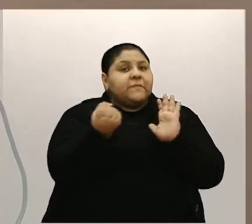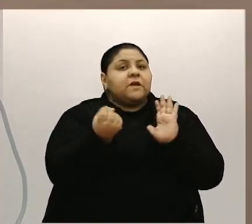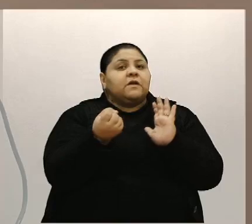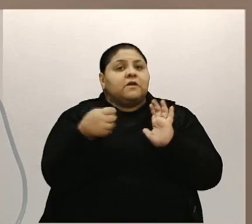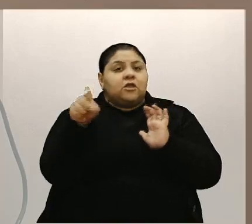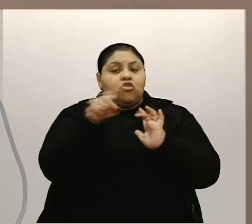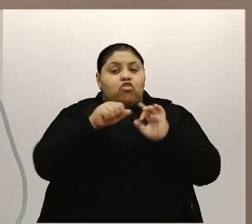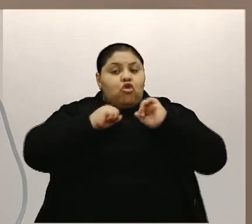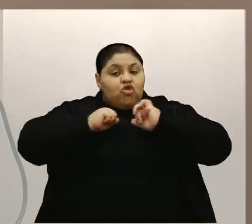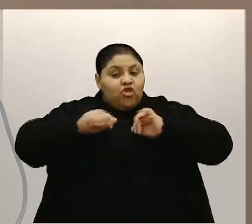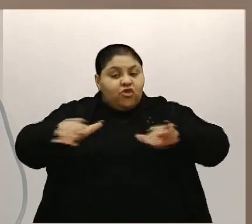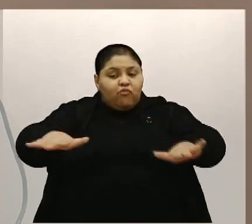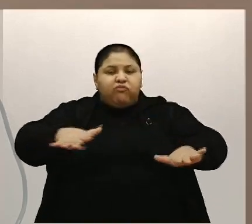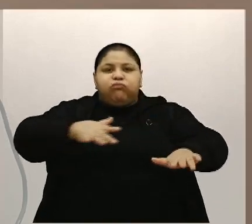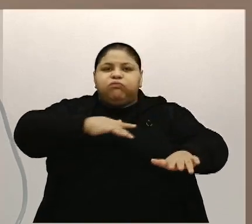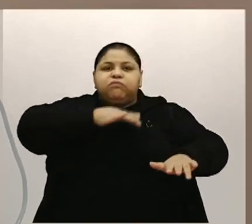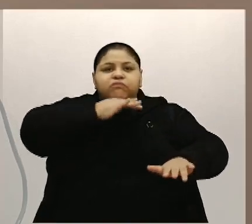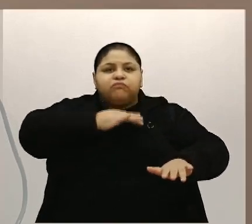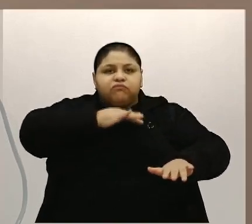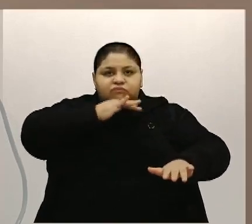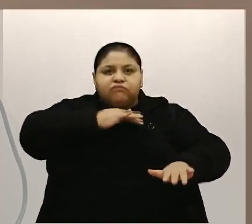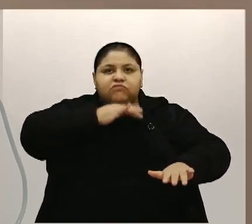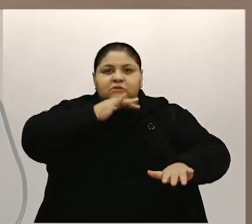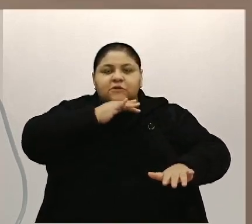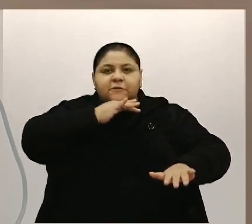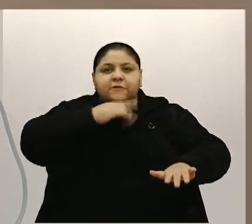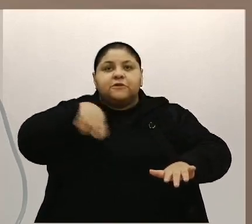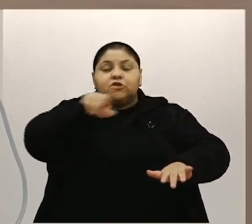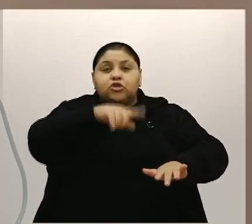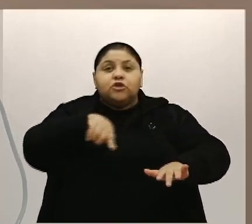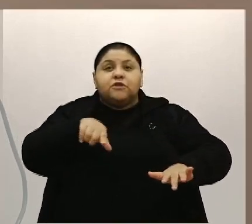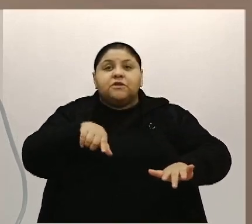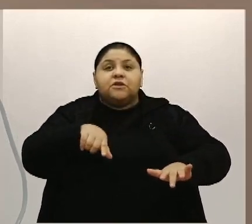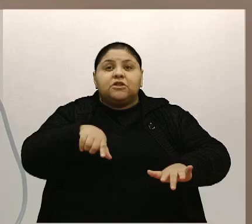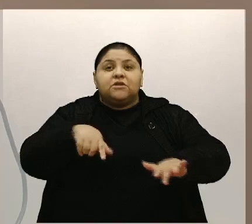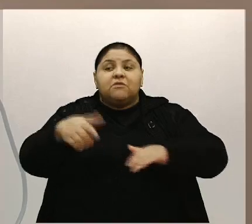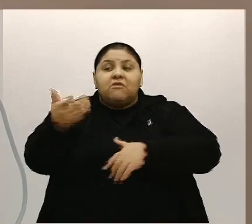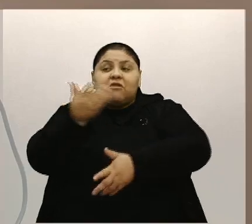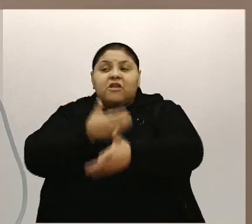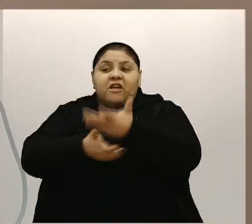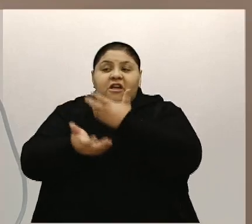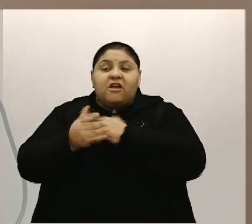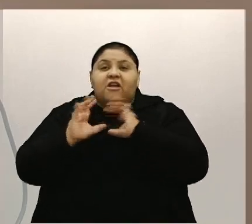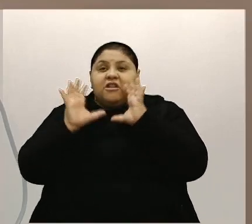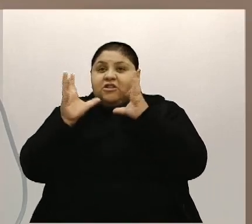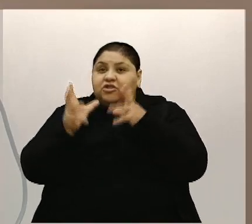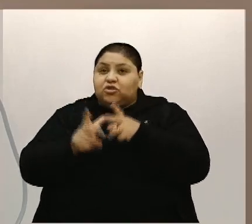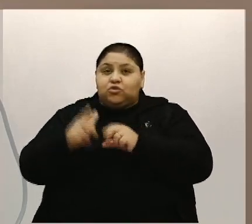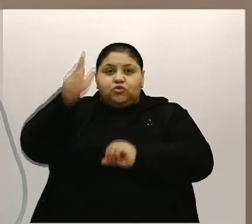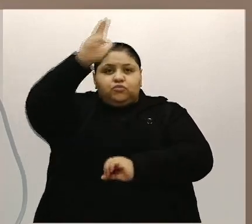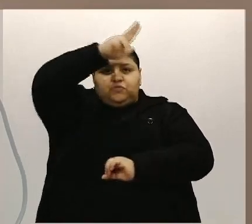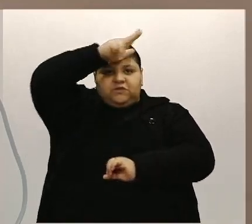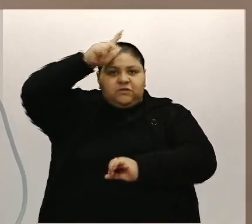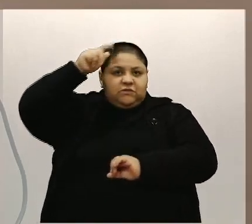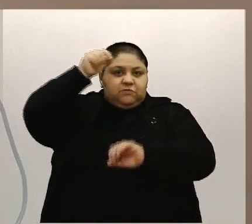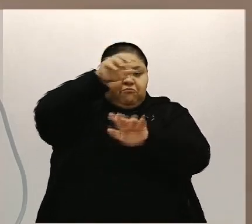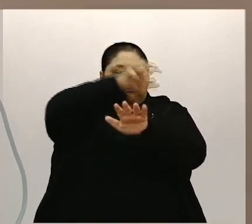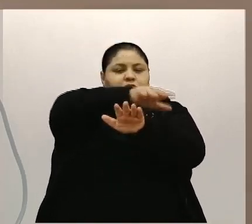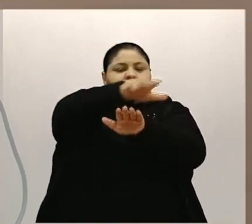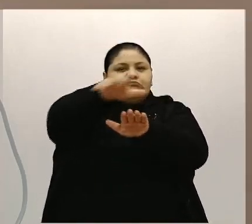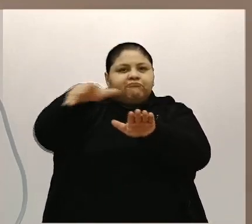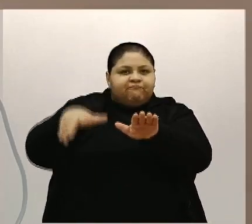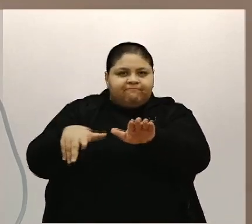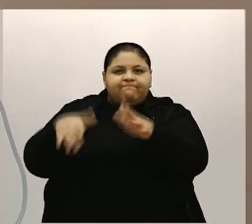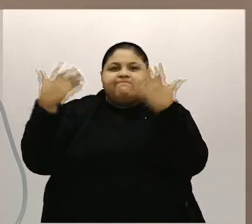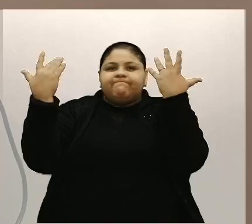extensão territorial nos mata, porque nós temos que atender a todo o município. Então, parabéns